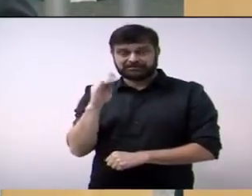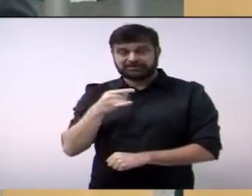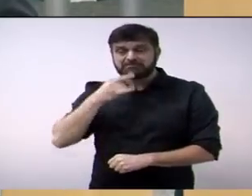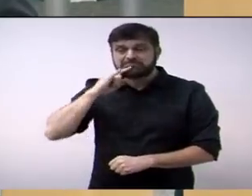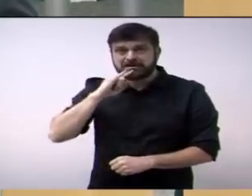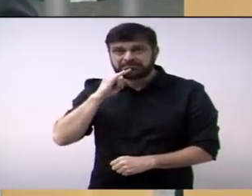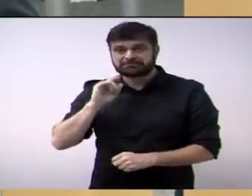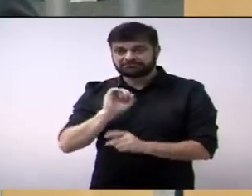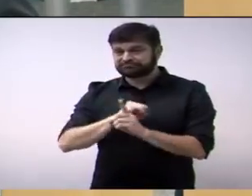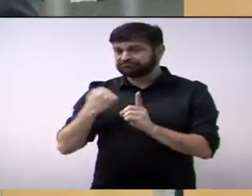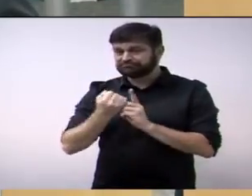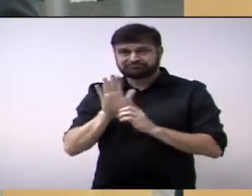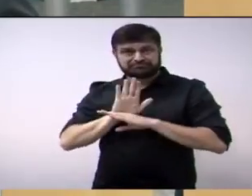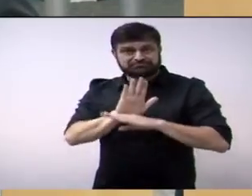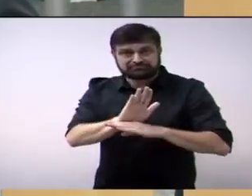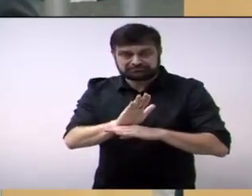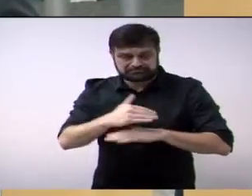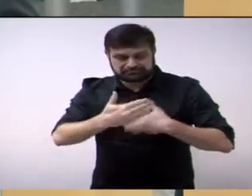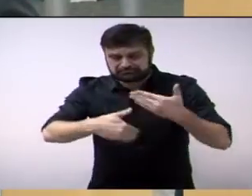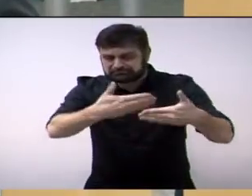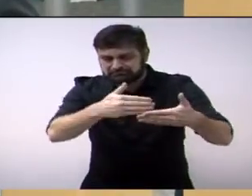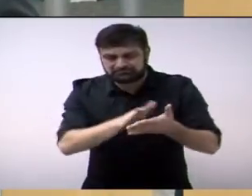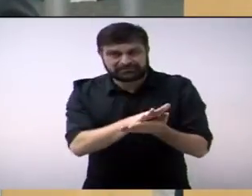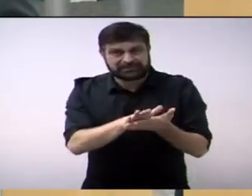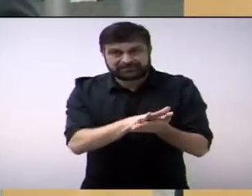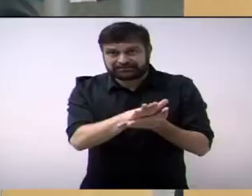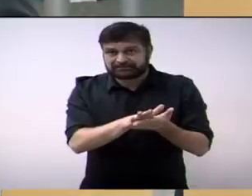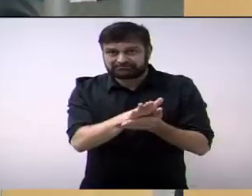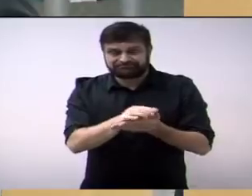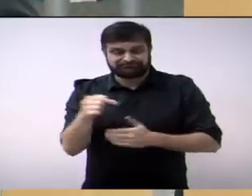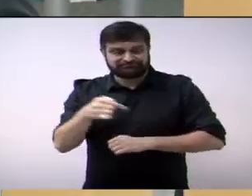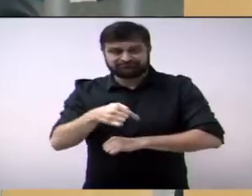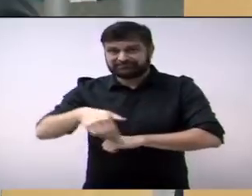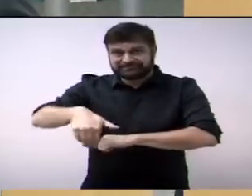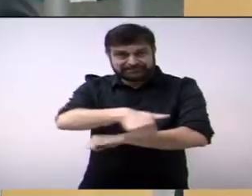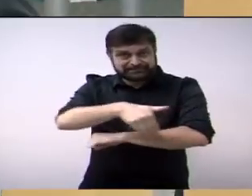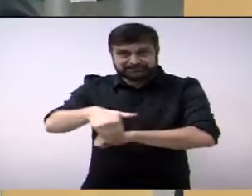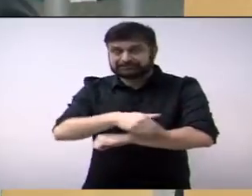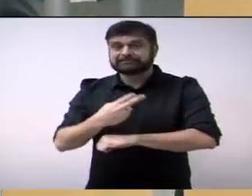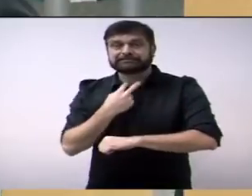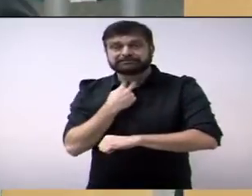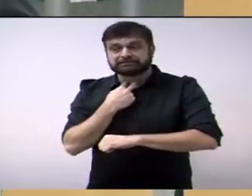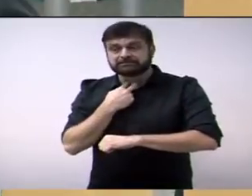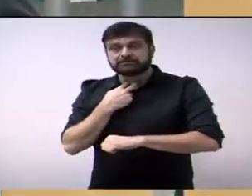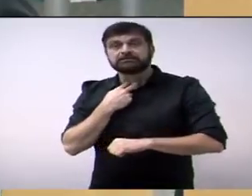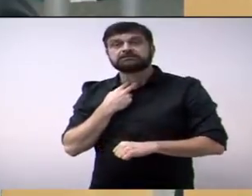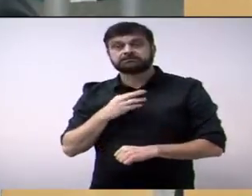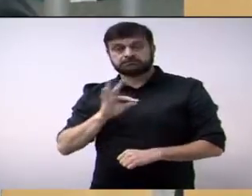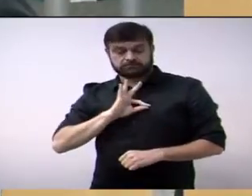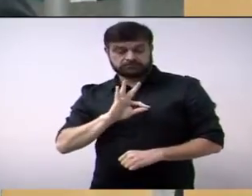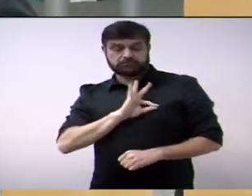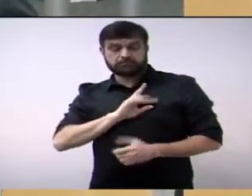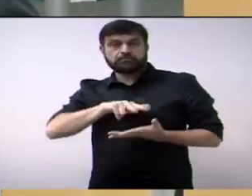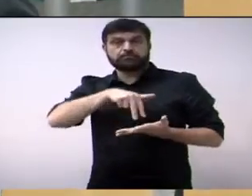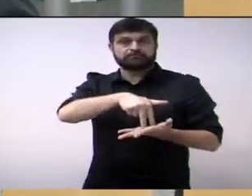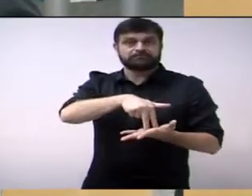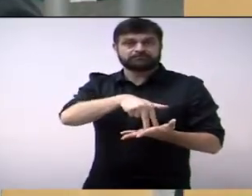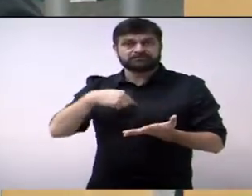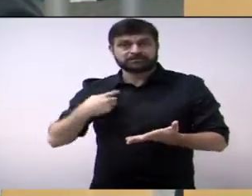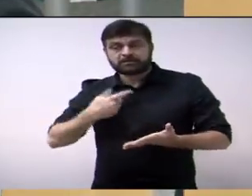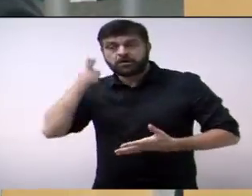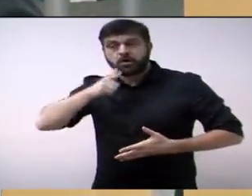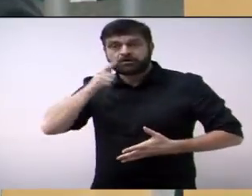social não consegue desenvolver um trabalho, mas, se nós tivéssemos alguns guardas ali, nós conseguiríamos, pelo menos,